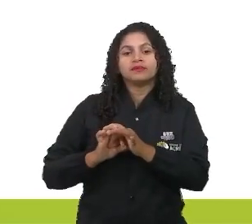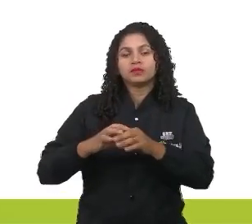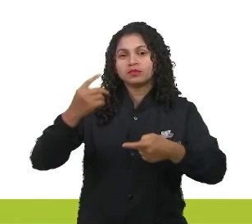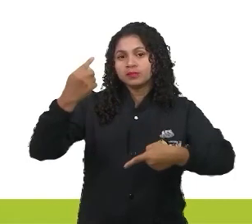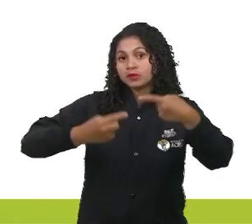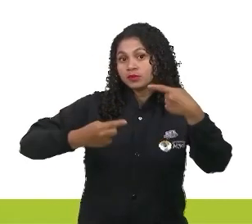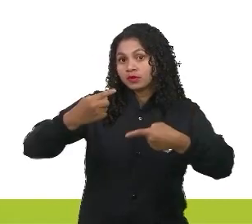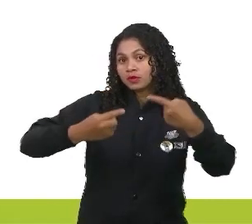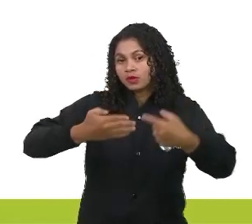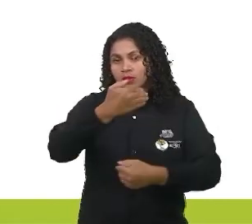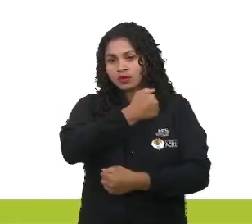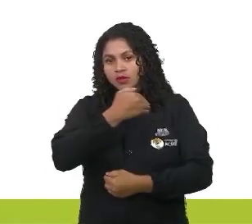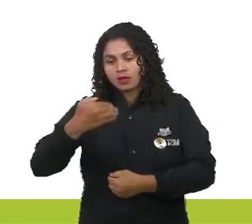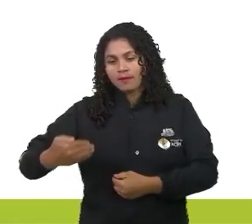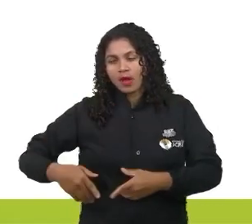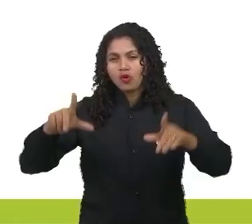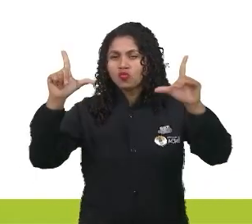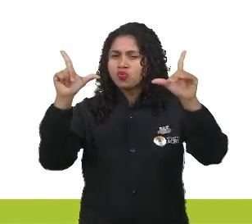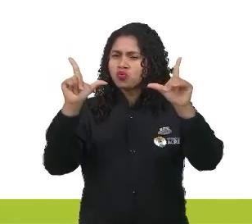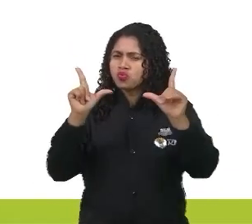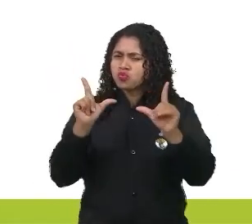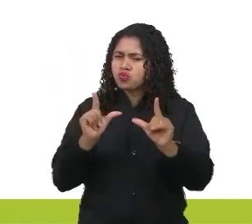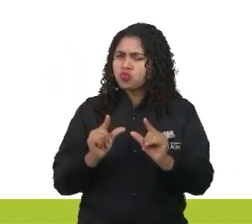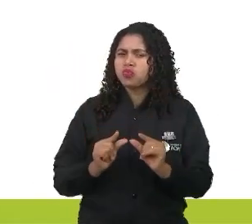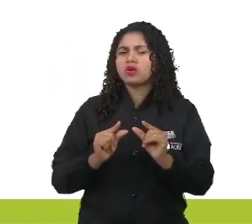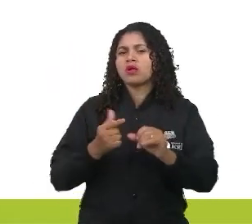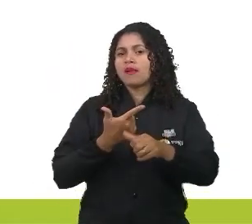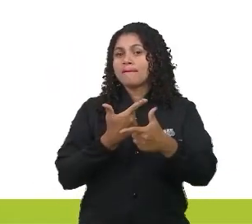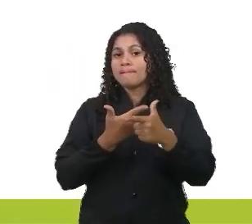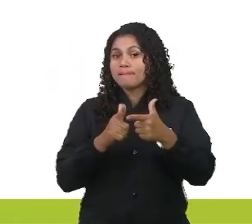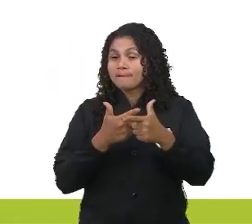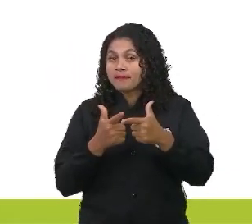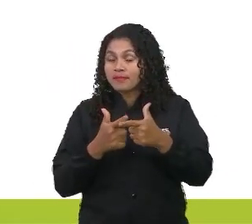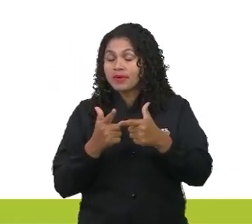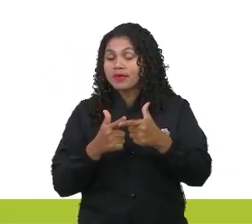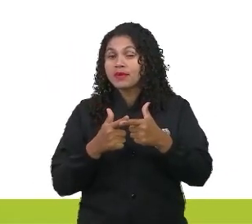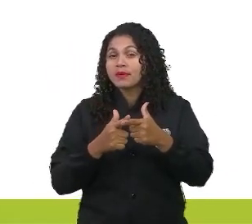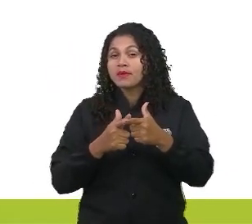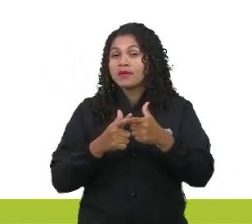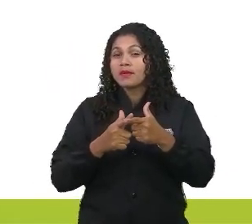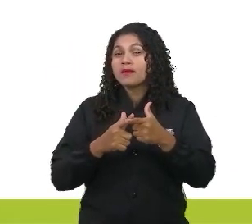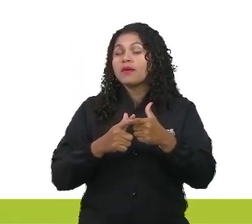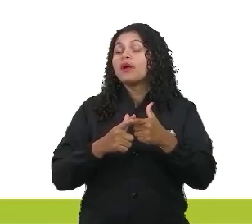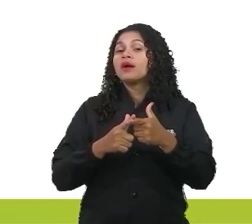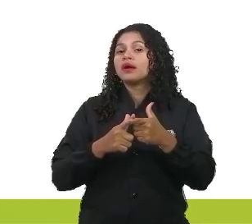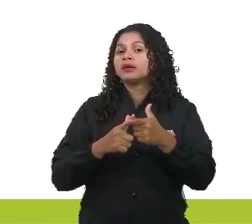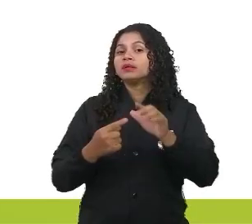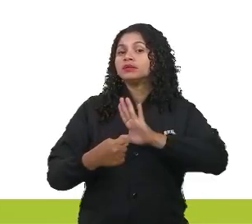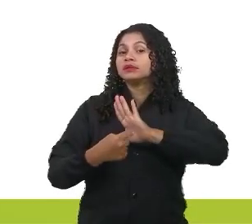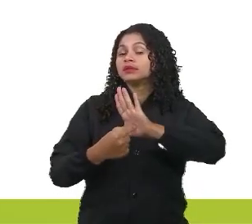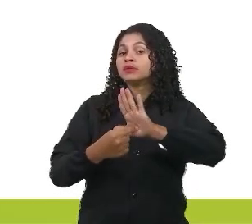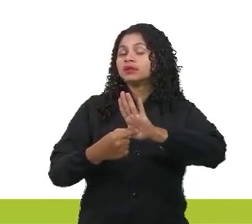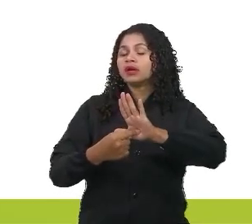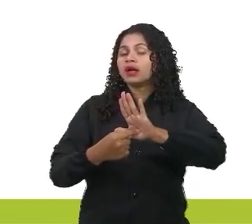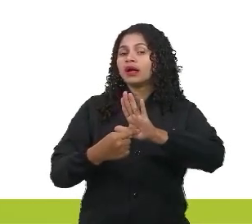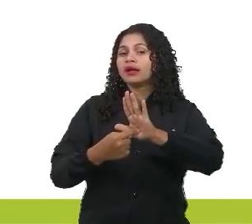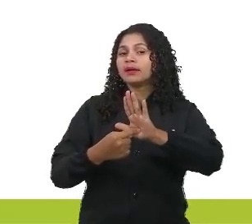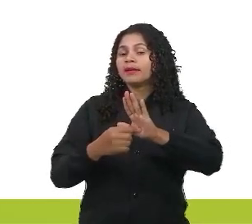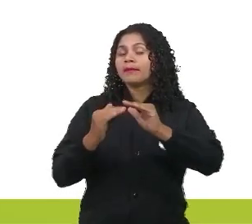políticas públicas para minimizar a problemática descrita devem privilegiar letra